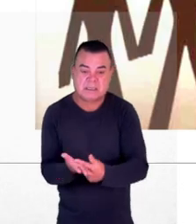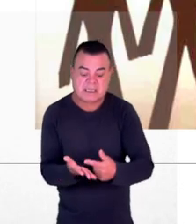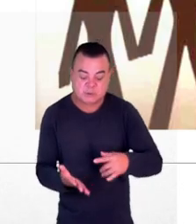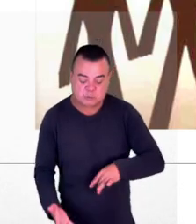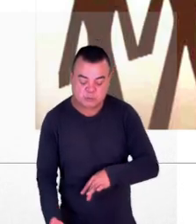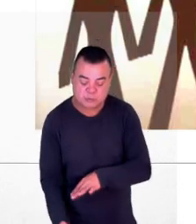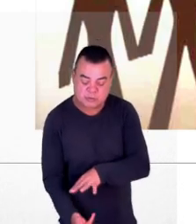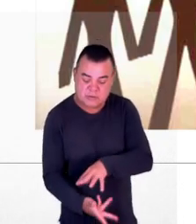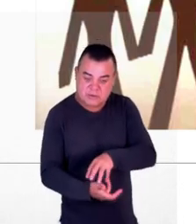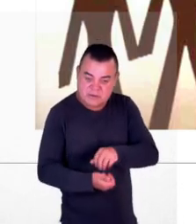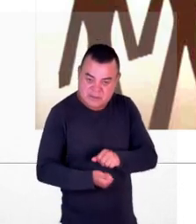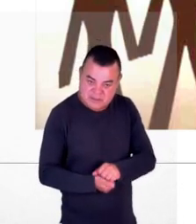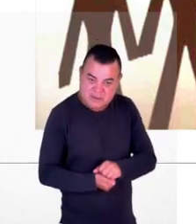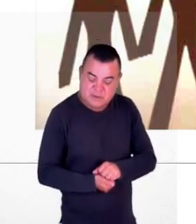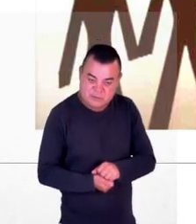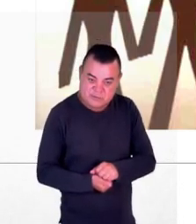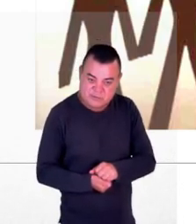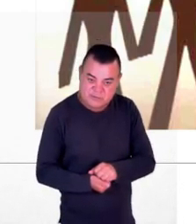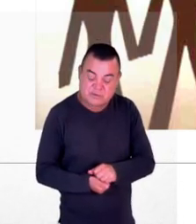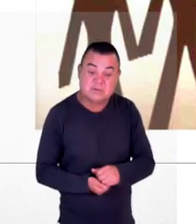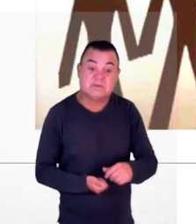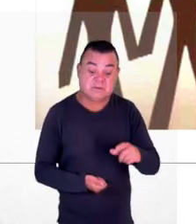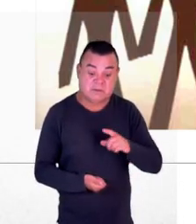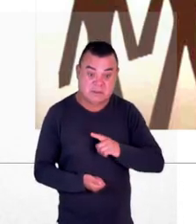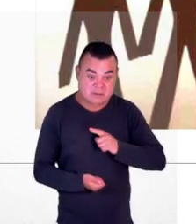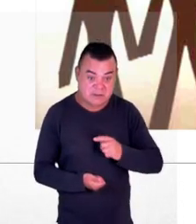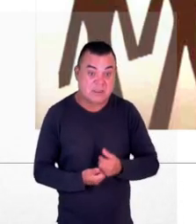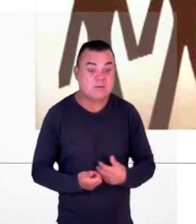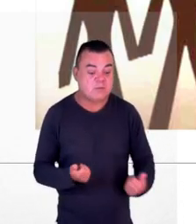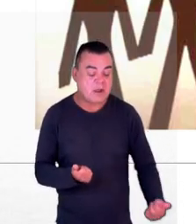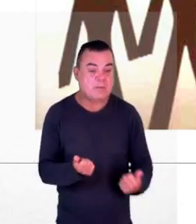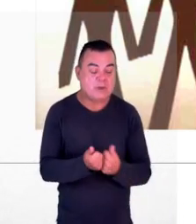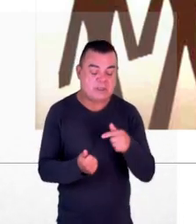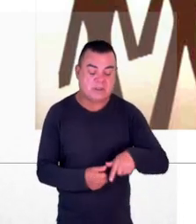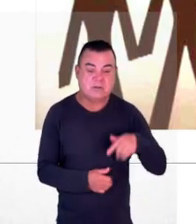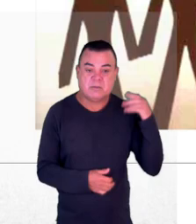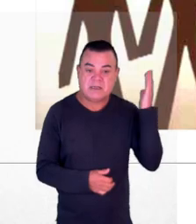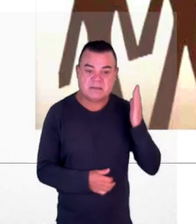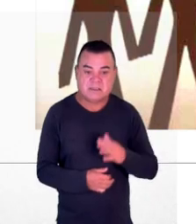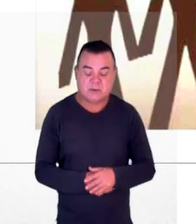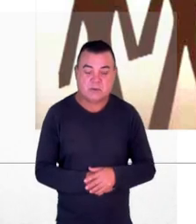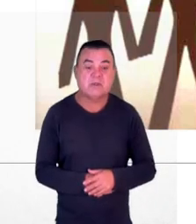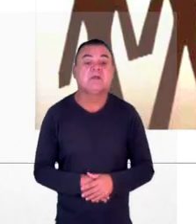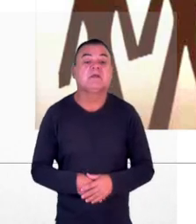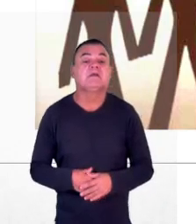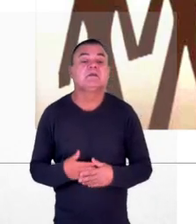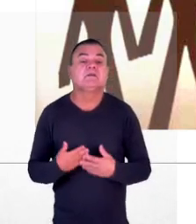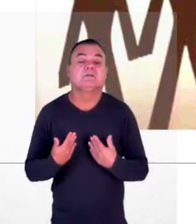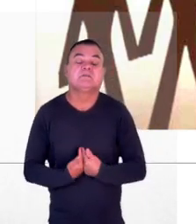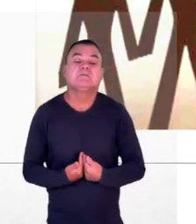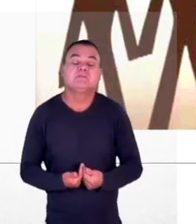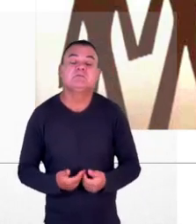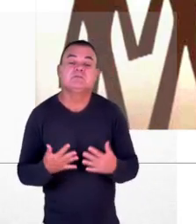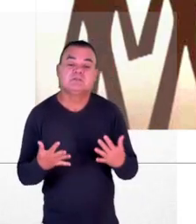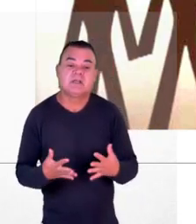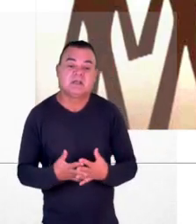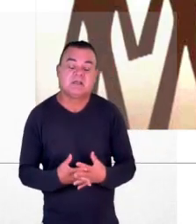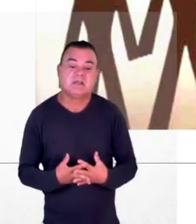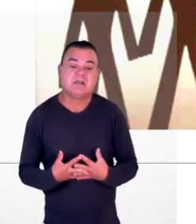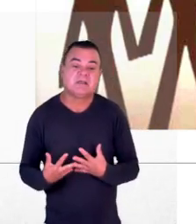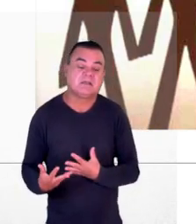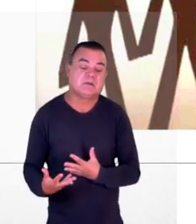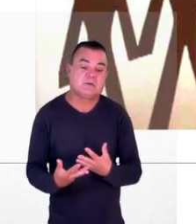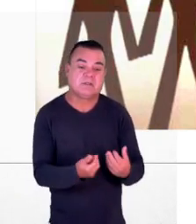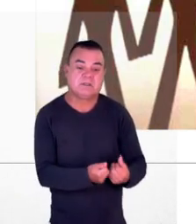cogente no Brasil e já reconhecido em várias decisões do direito brasileiro STF e e